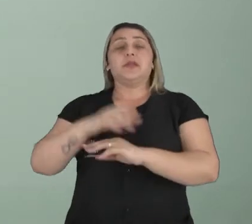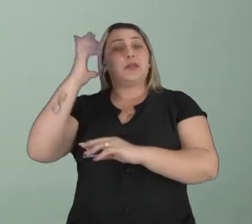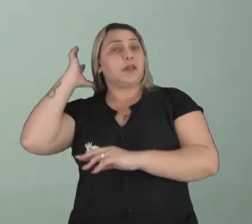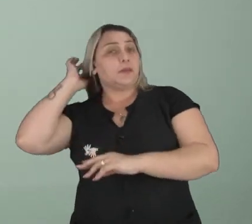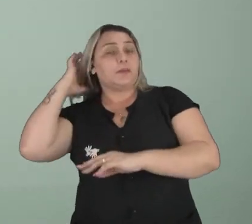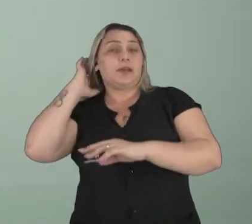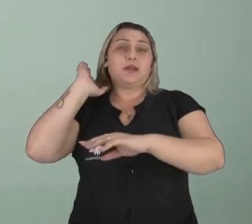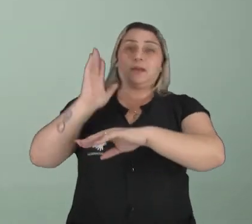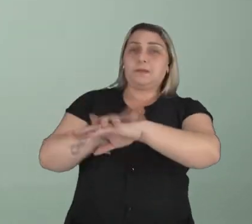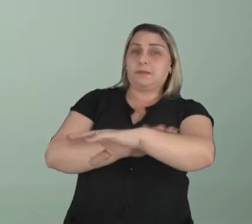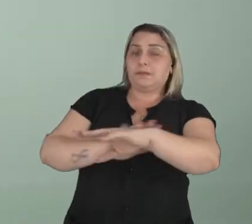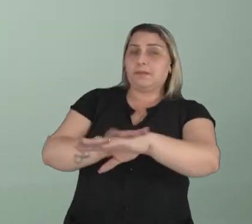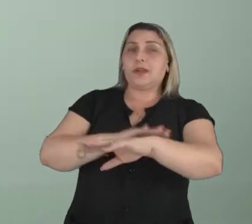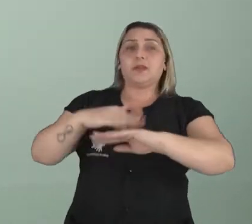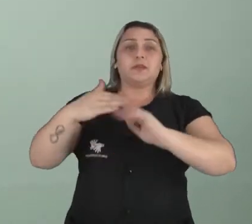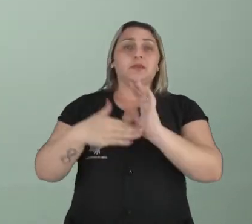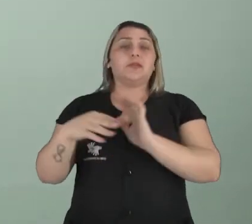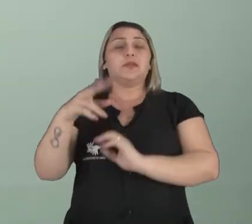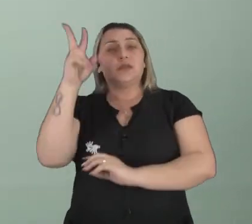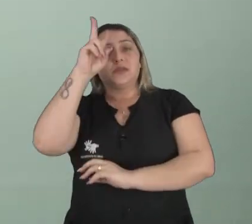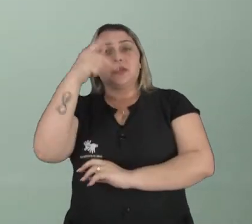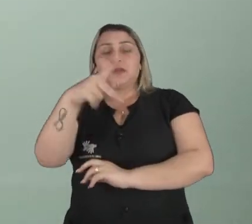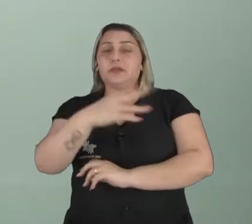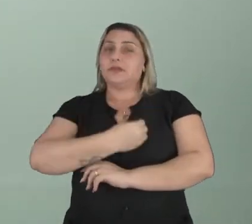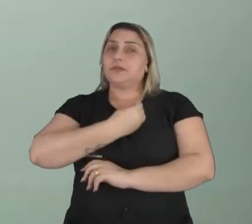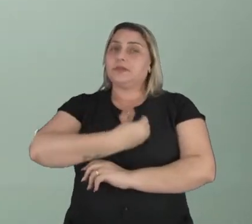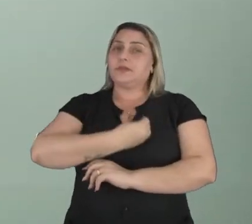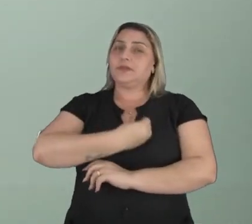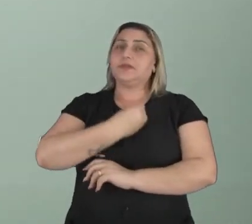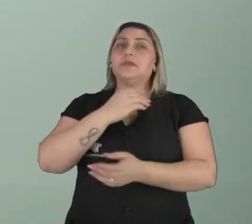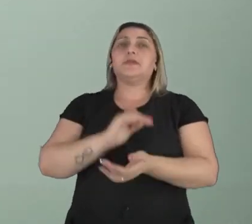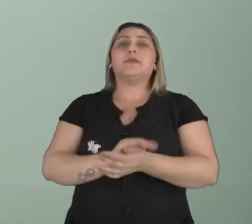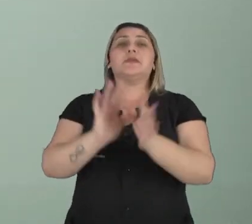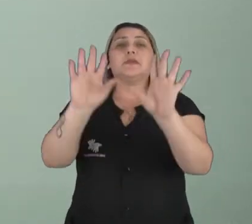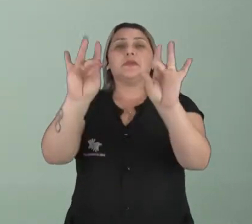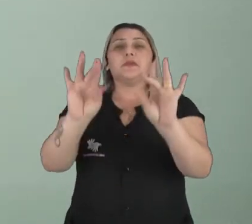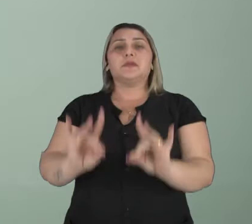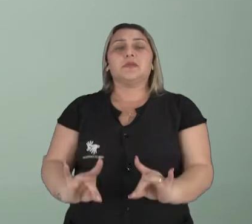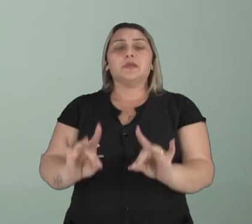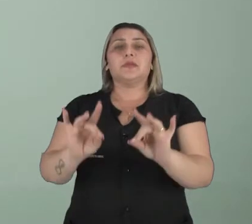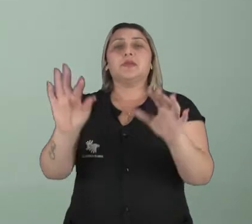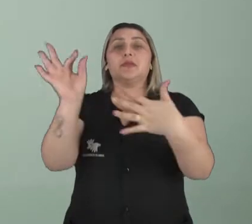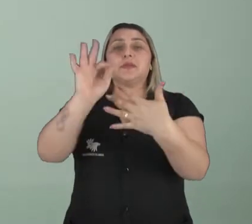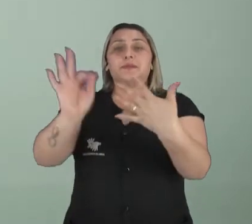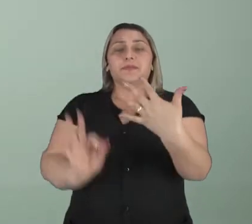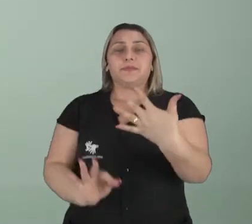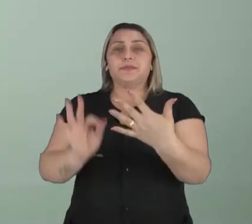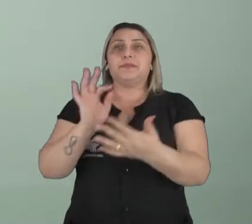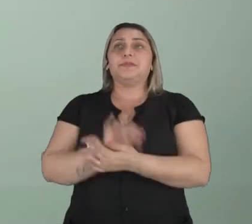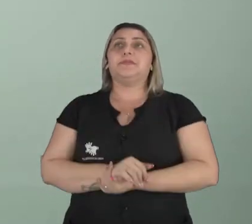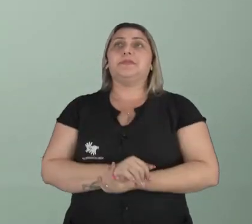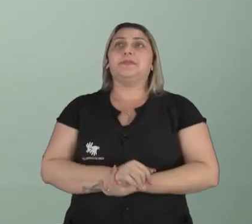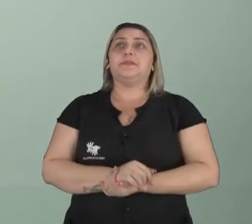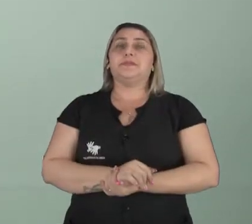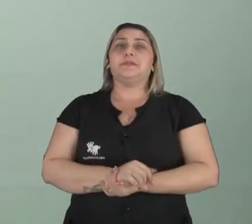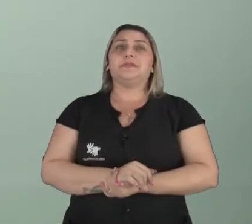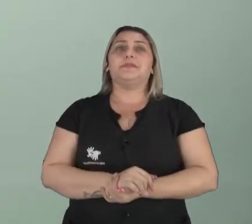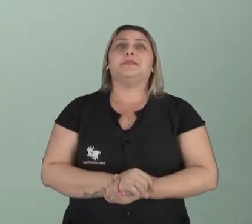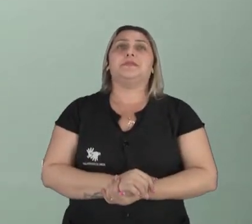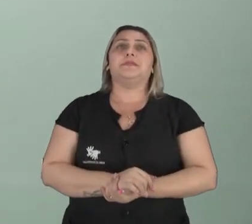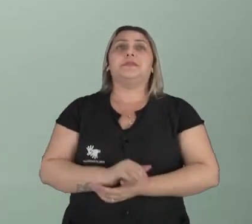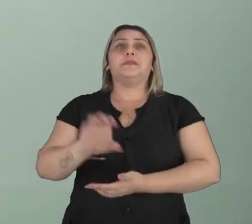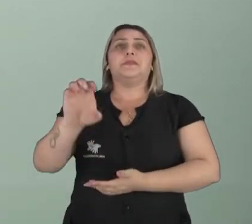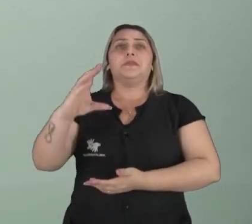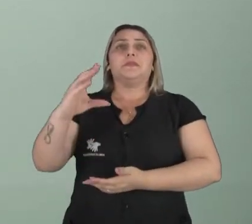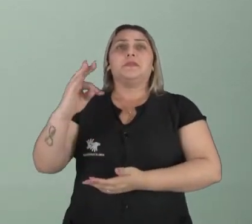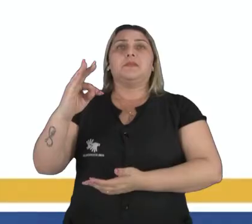pele esse cabelo isso tudo conta uma história na sua vida mas agora vamos detalhar essa classificação de acordo com o céu